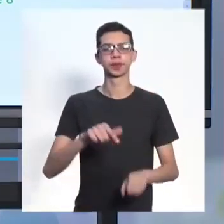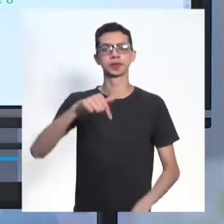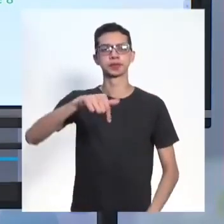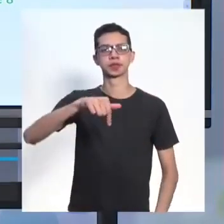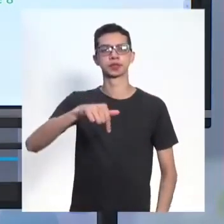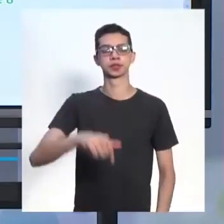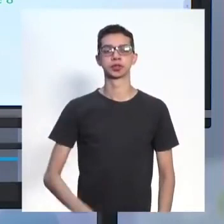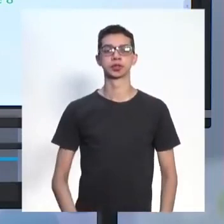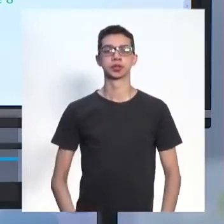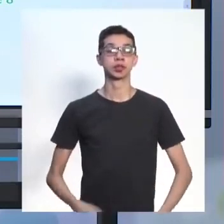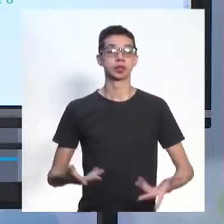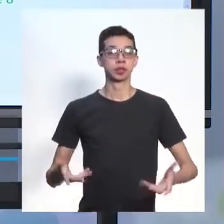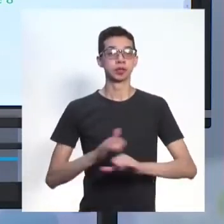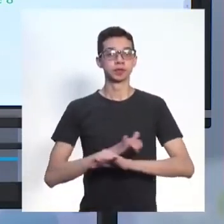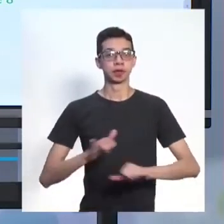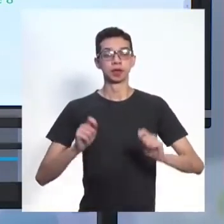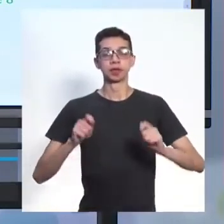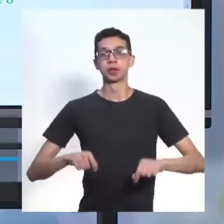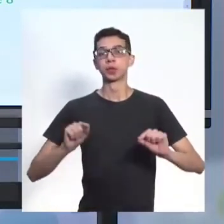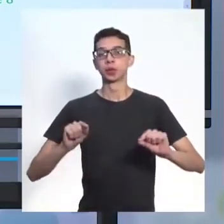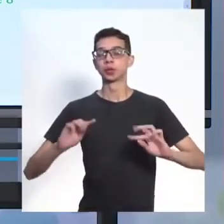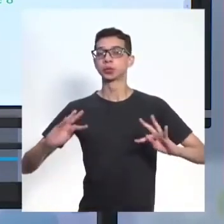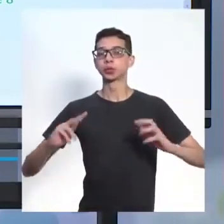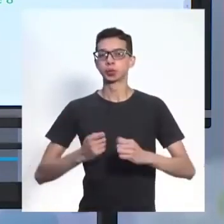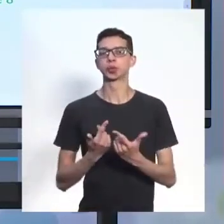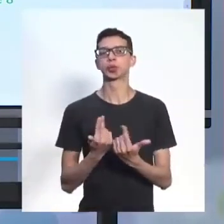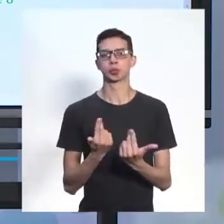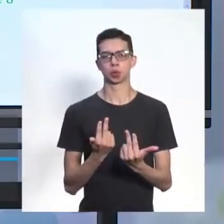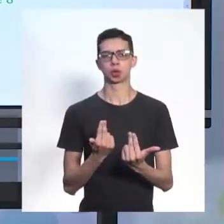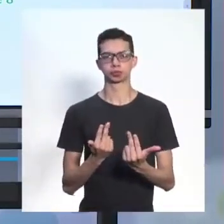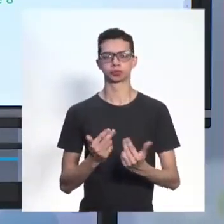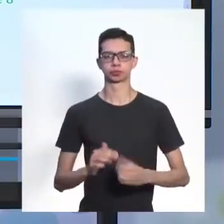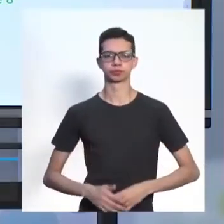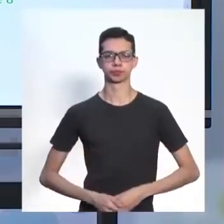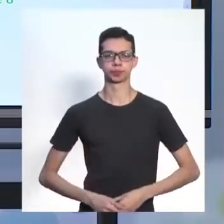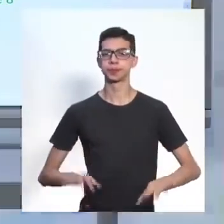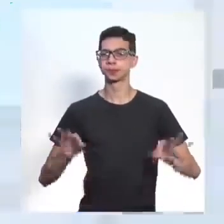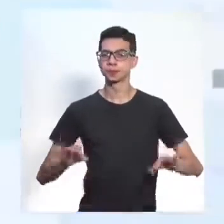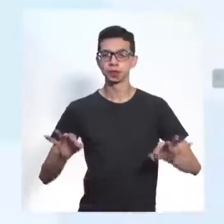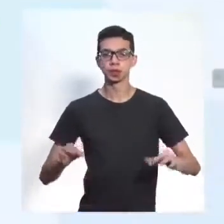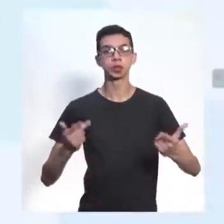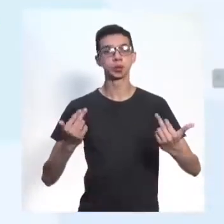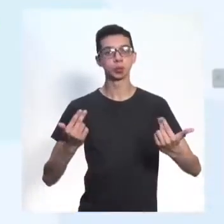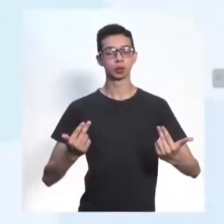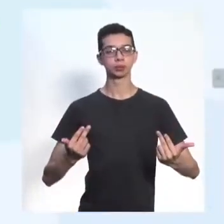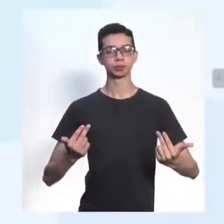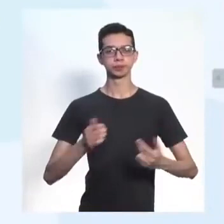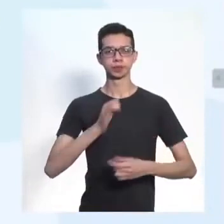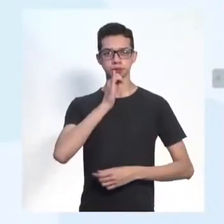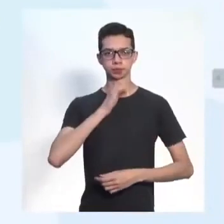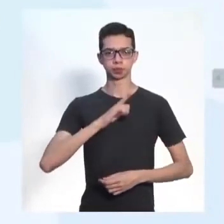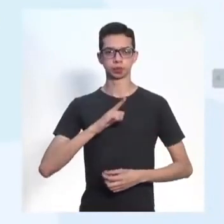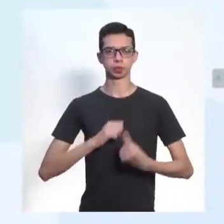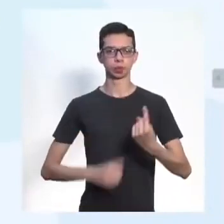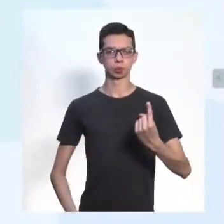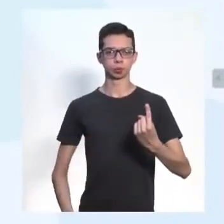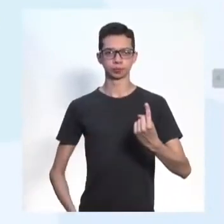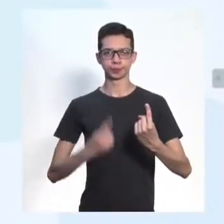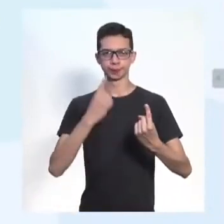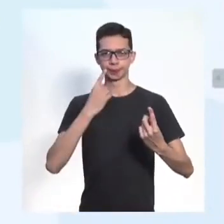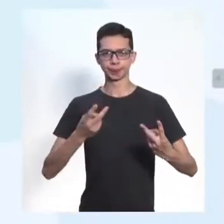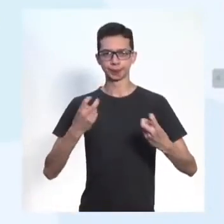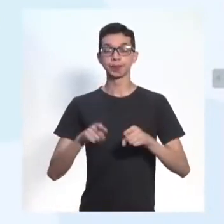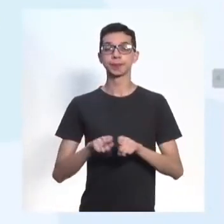posso afirmar que todos esses são iguais entre eles. Eles têm exatamente a mesma medida. Isso, então, o 1 aqui, né? O